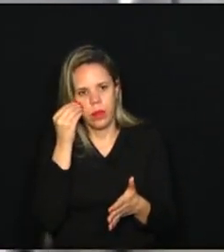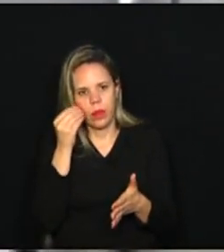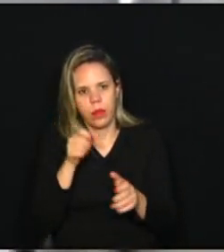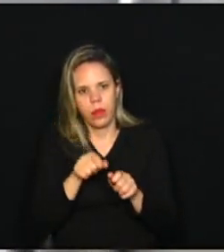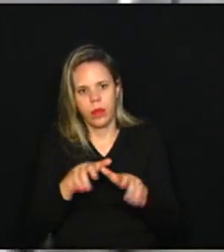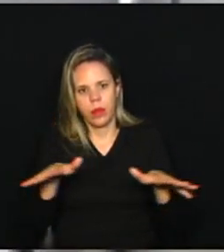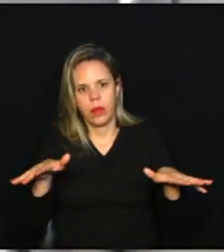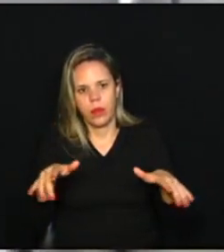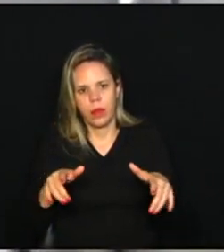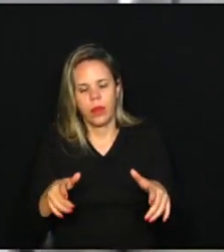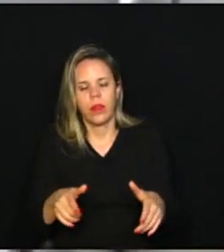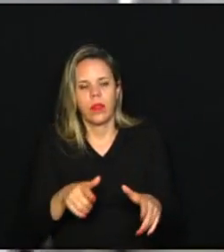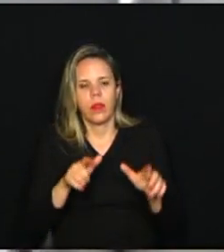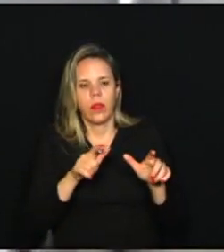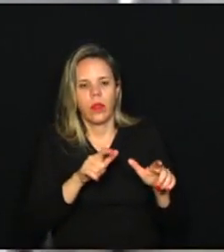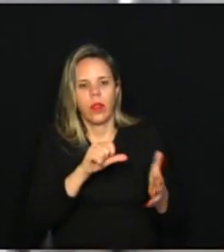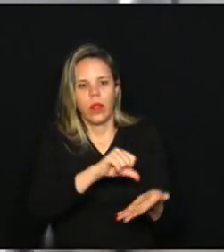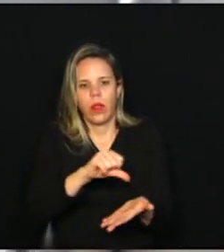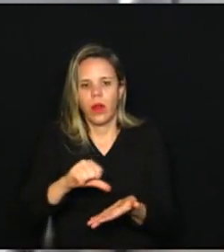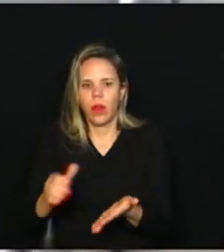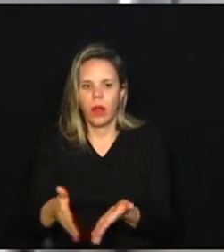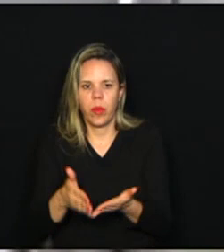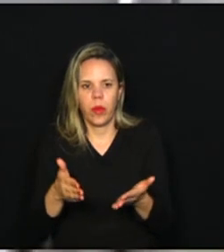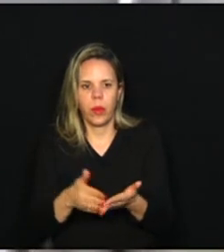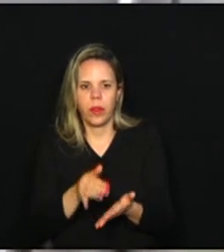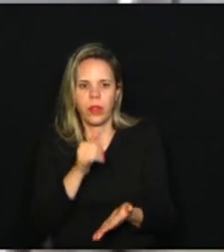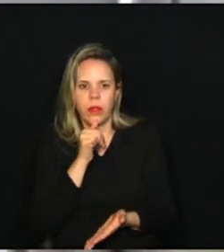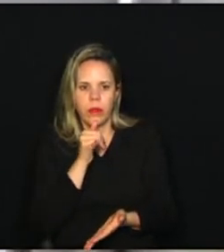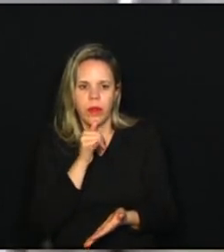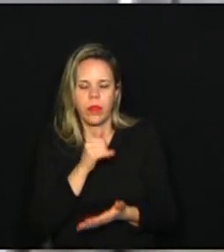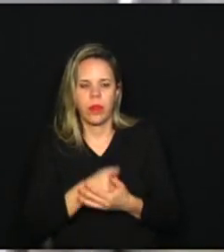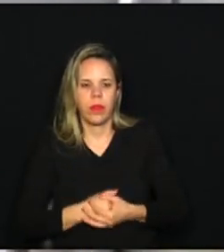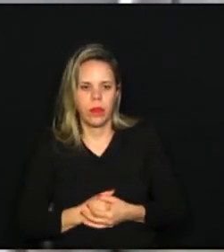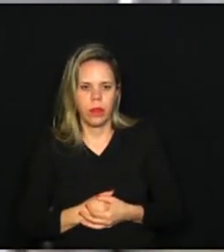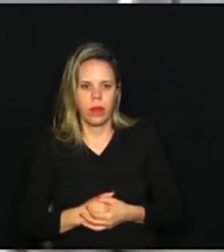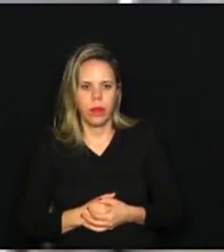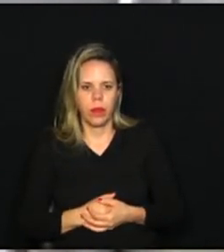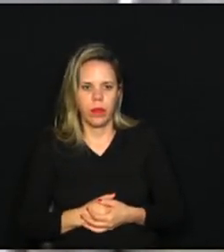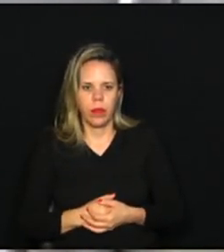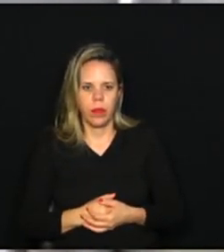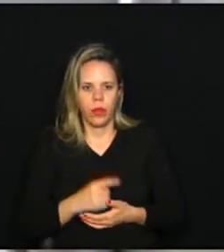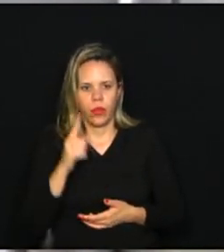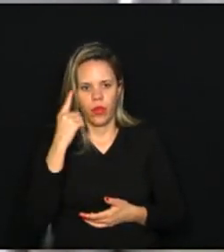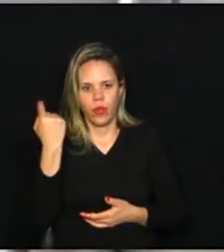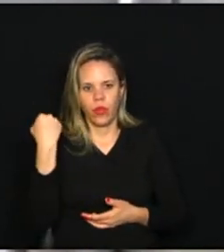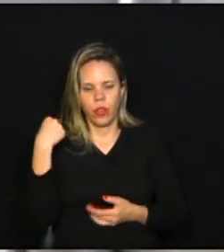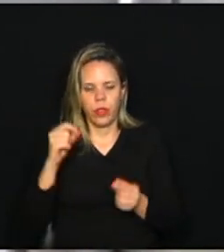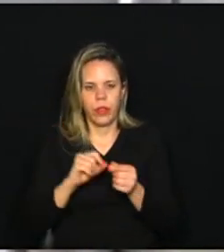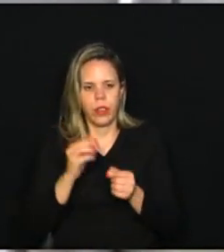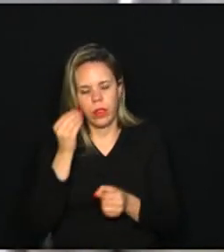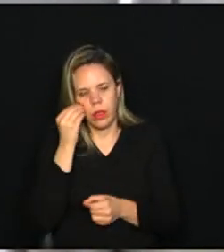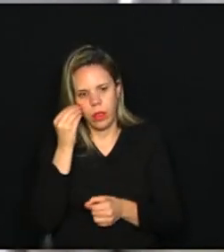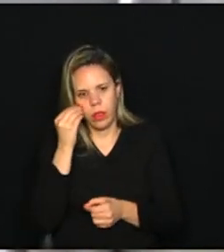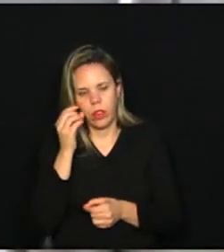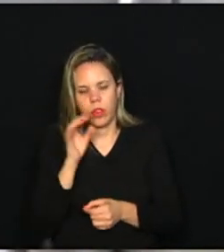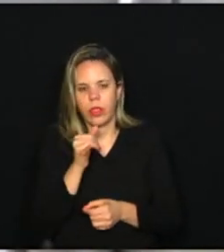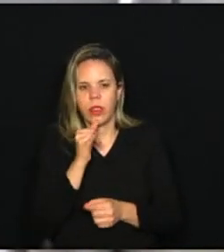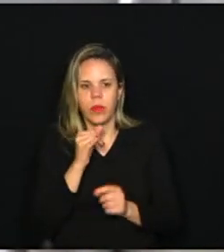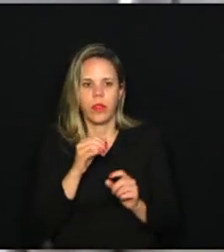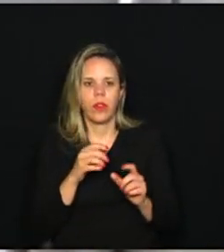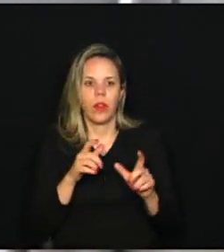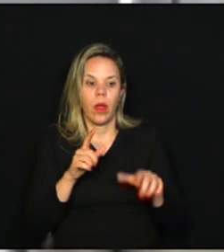população vulnerável, que é assim, o dia que você fizer o teste, ele é só uma fotografia